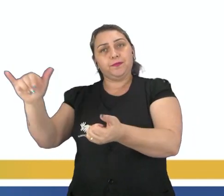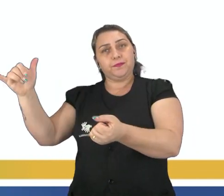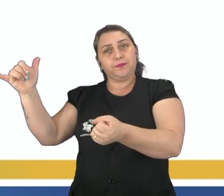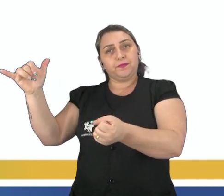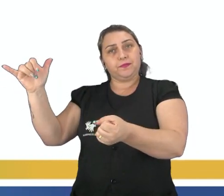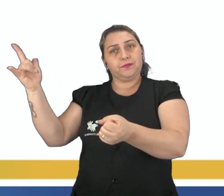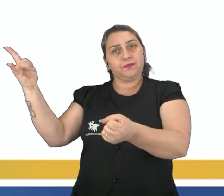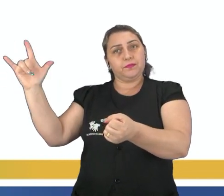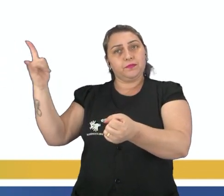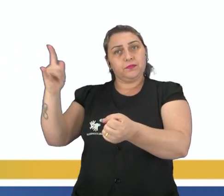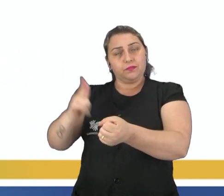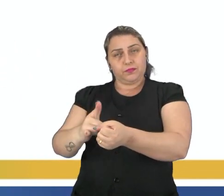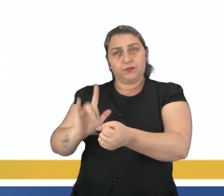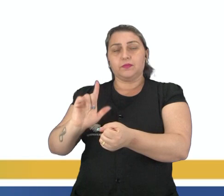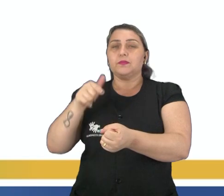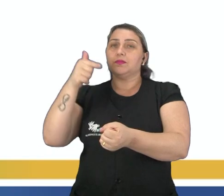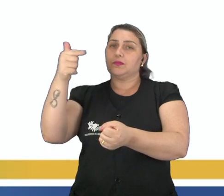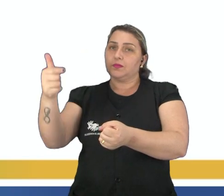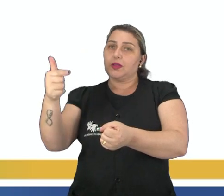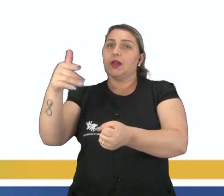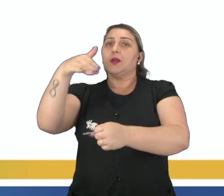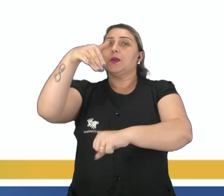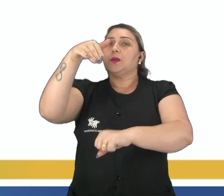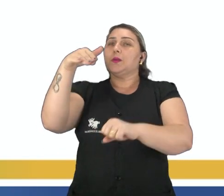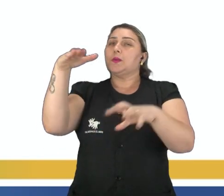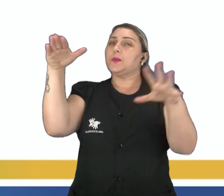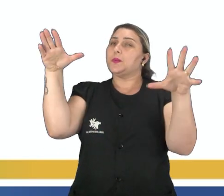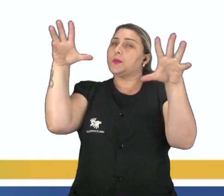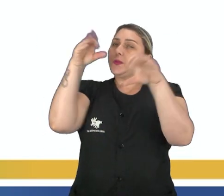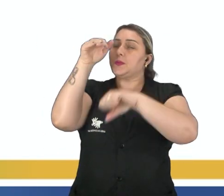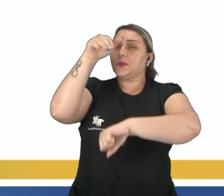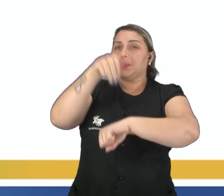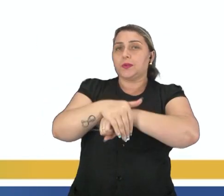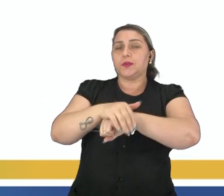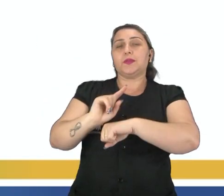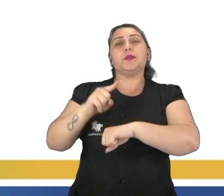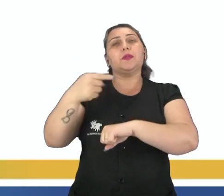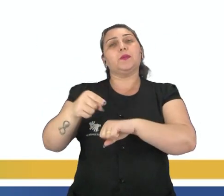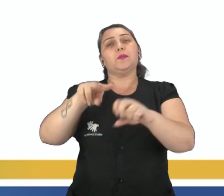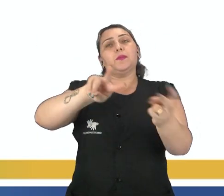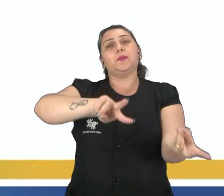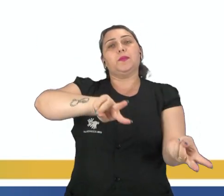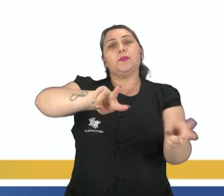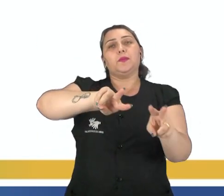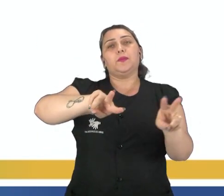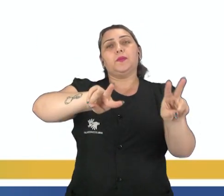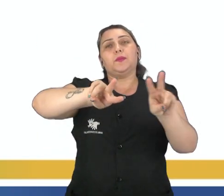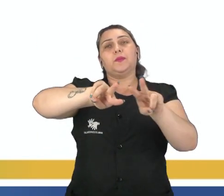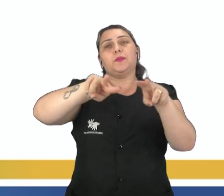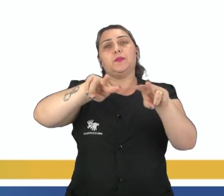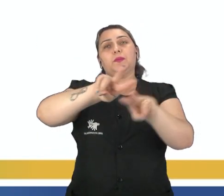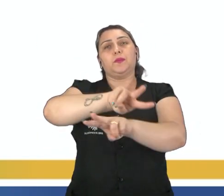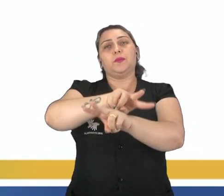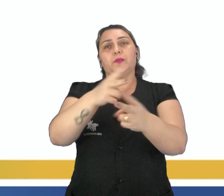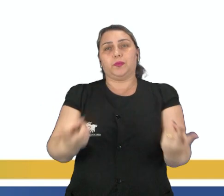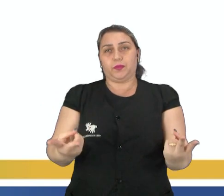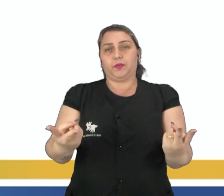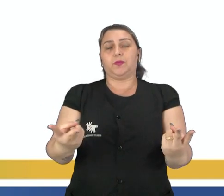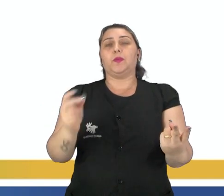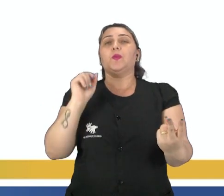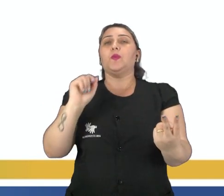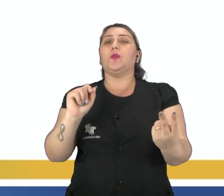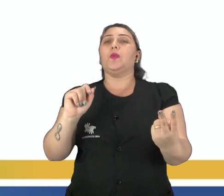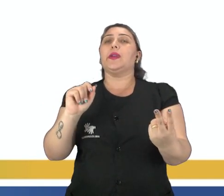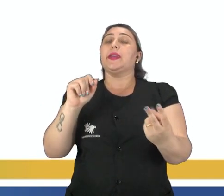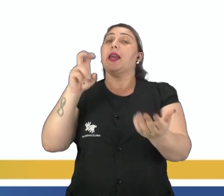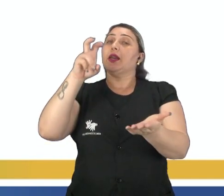iluminada e outra parte da Terra vai ficar escura. E depois a gente tem a inversão de papéis. A parte que estava sendo